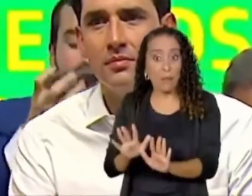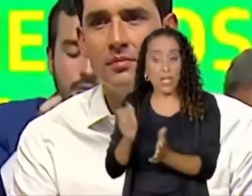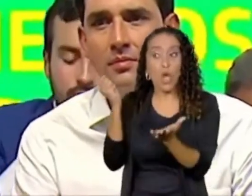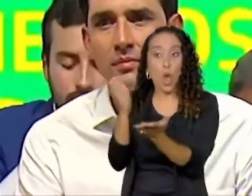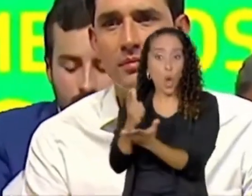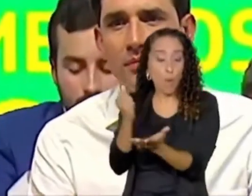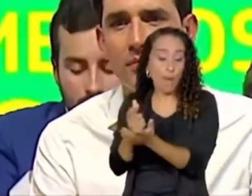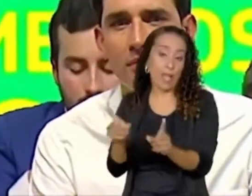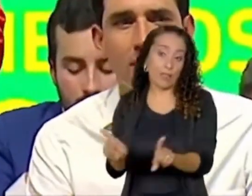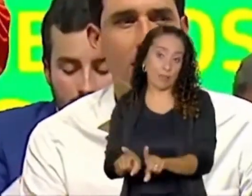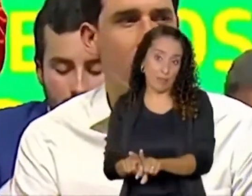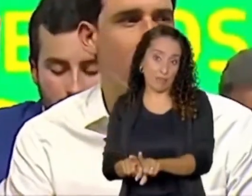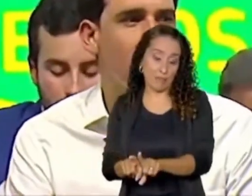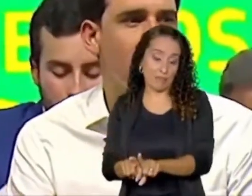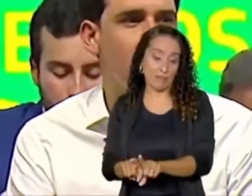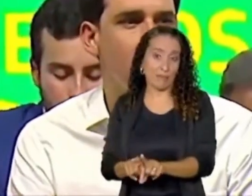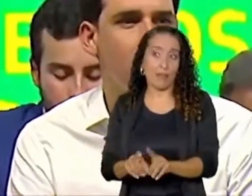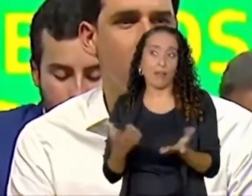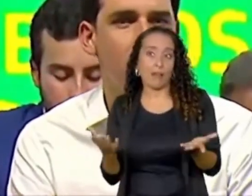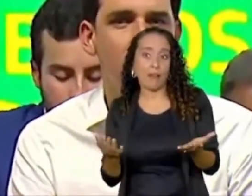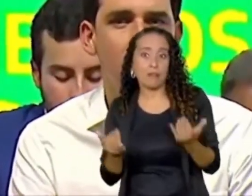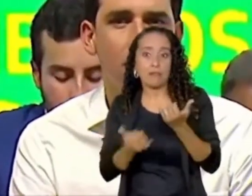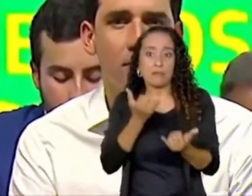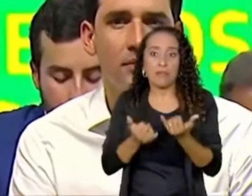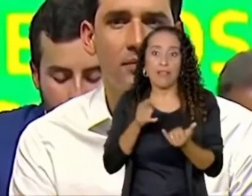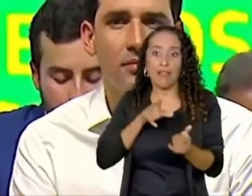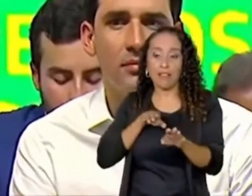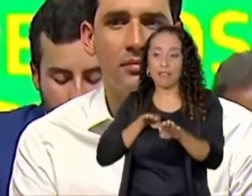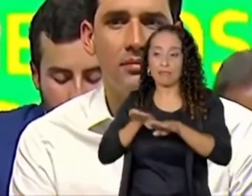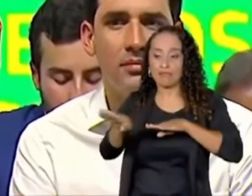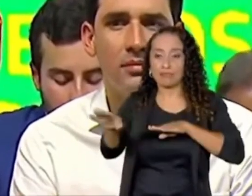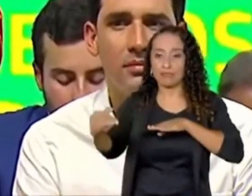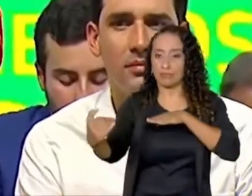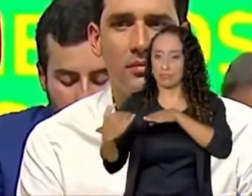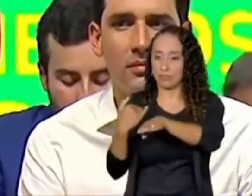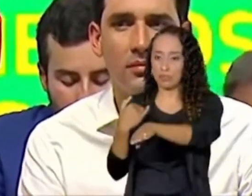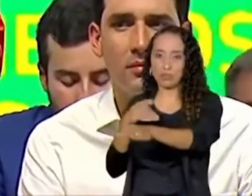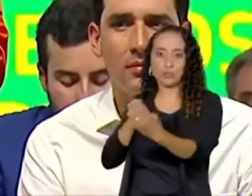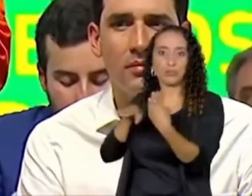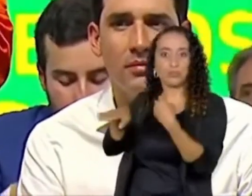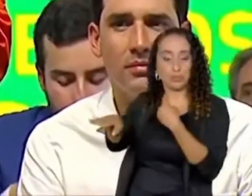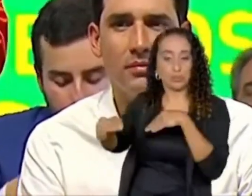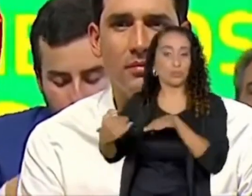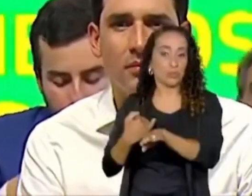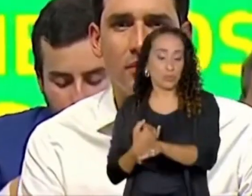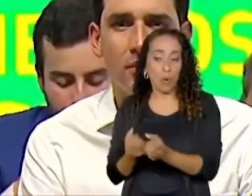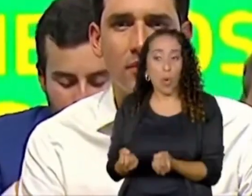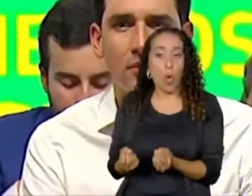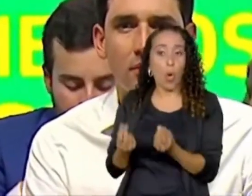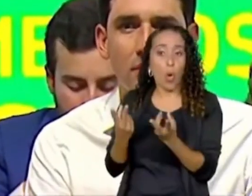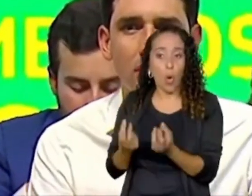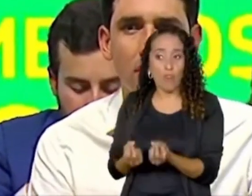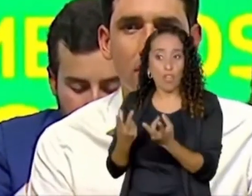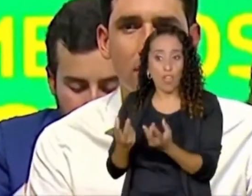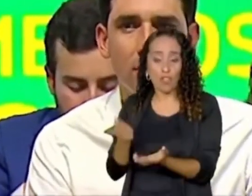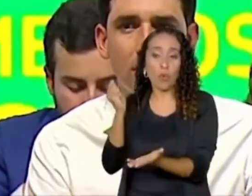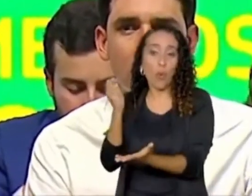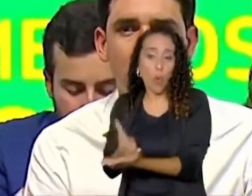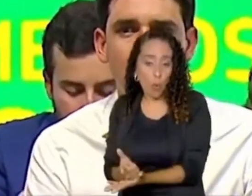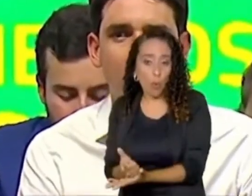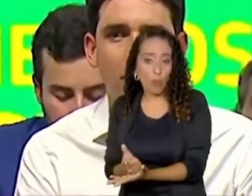comprar. É como se fosse uma avenida de duas mãos. Você compra e você vende, e você tem um